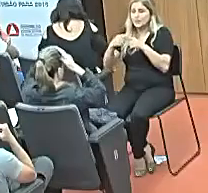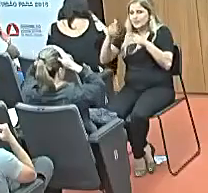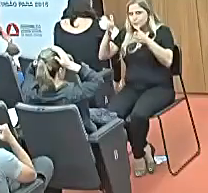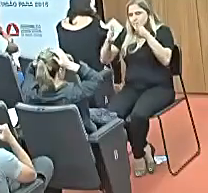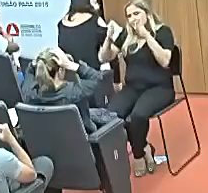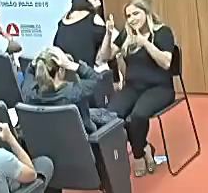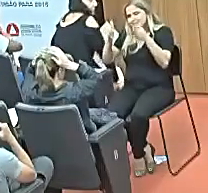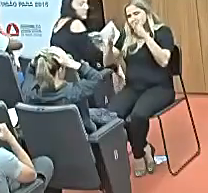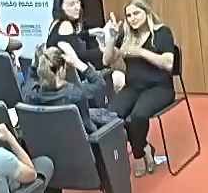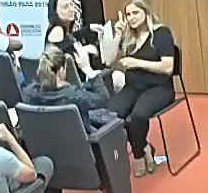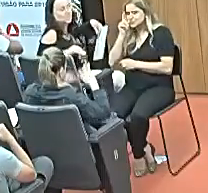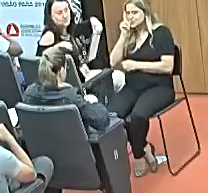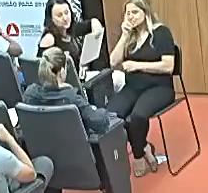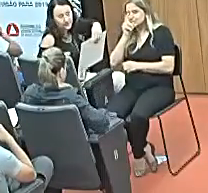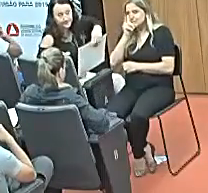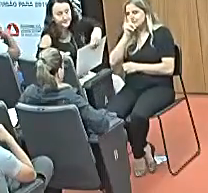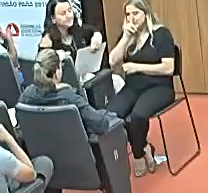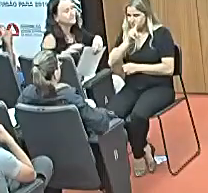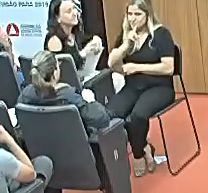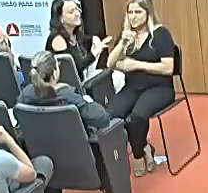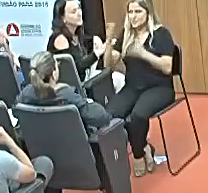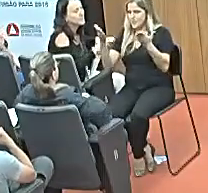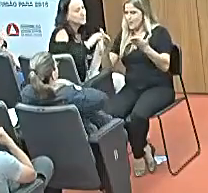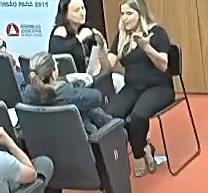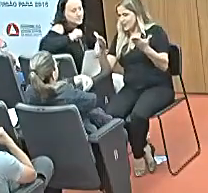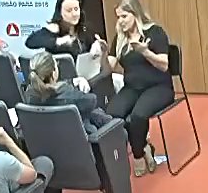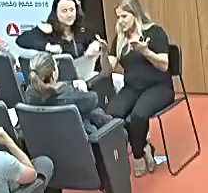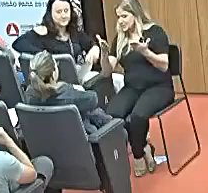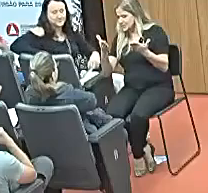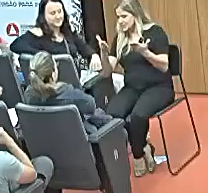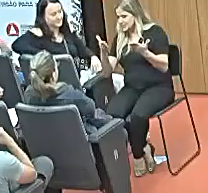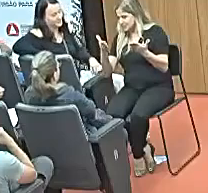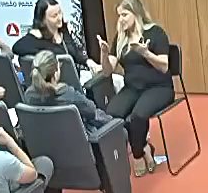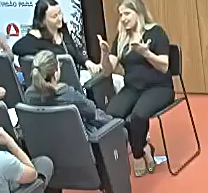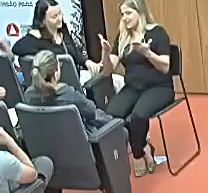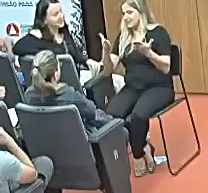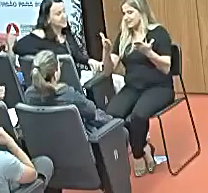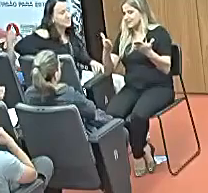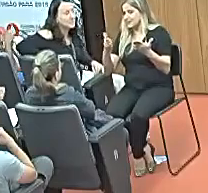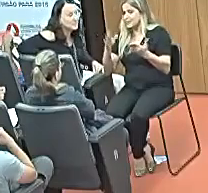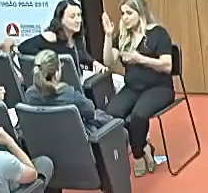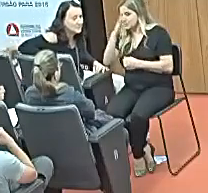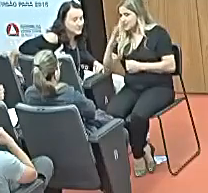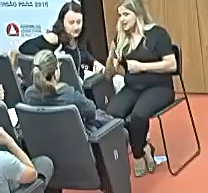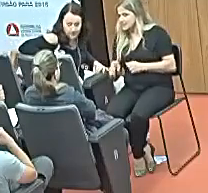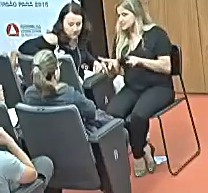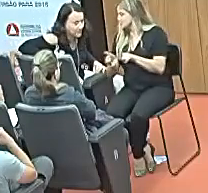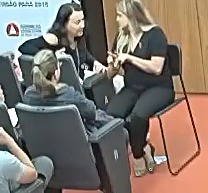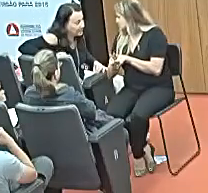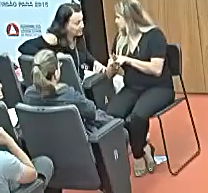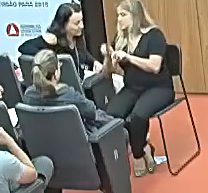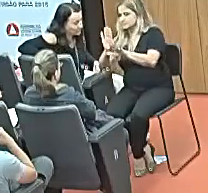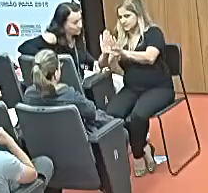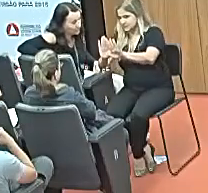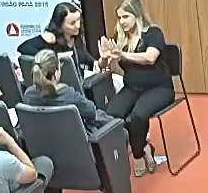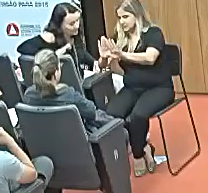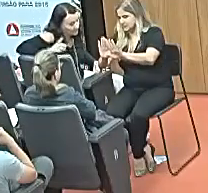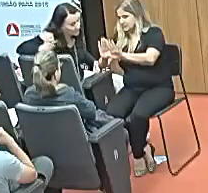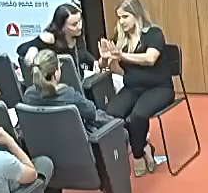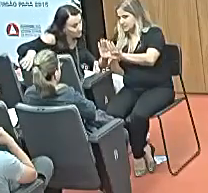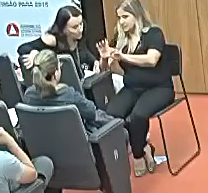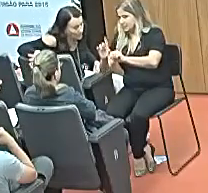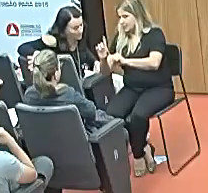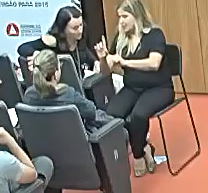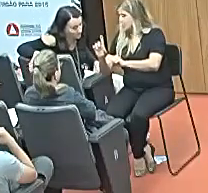como vive hoje o nosso país e em particular o estado de